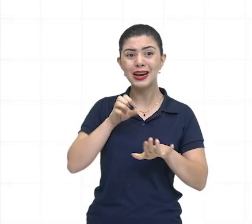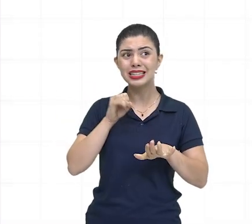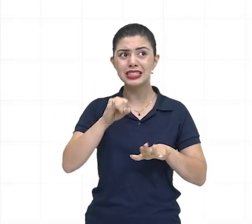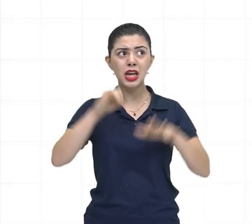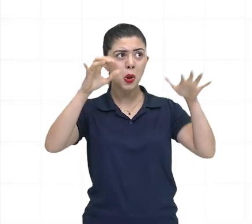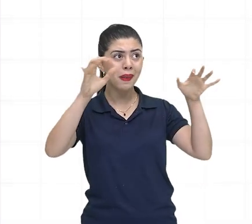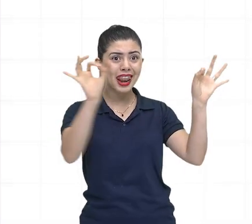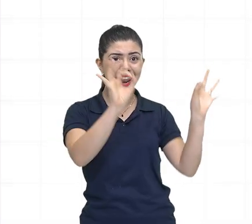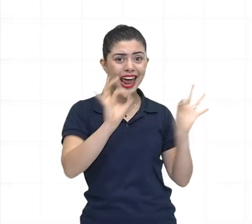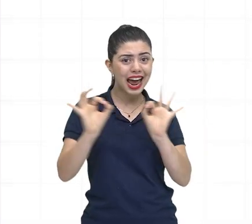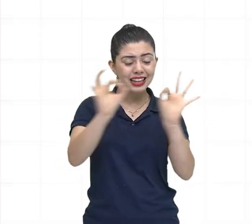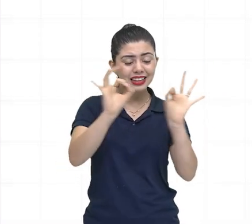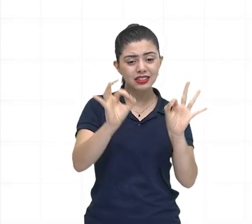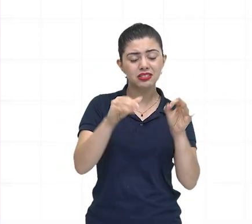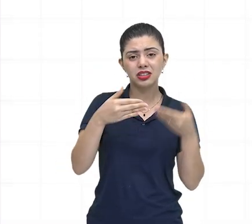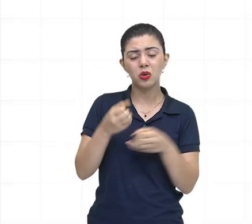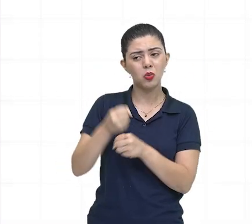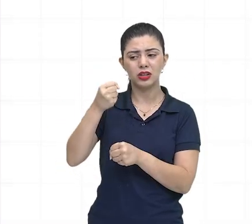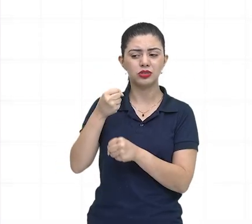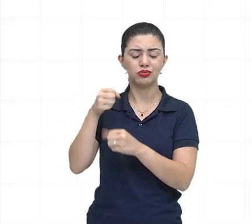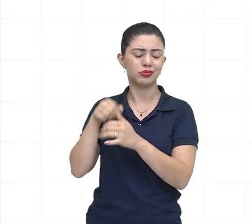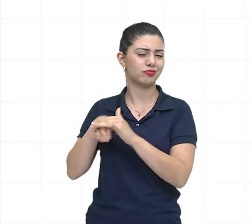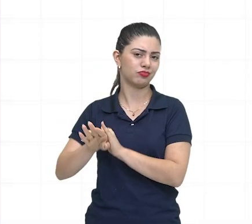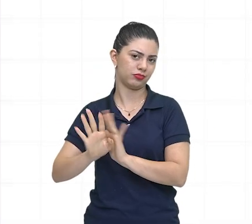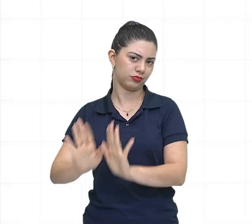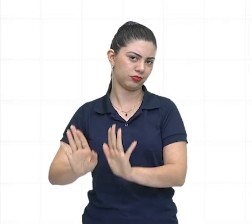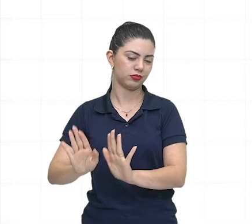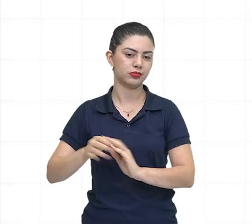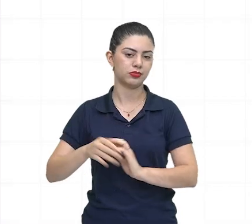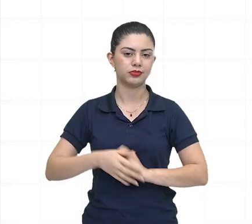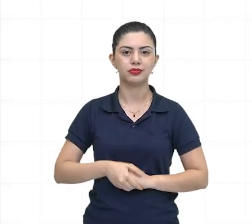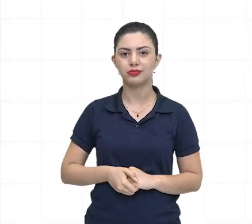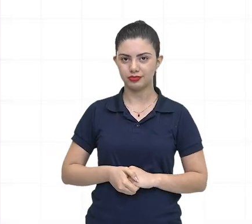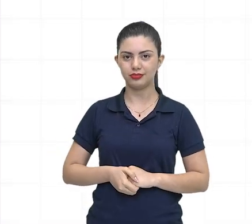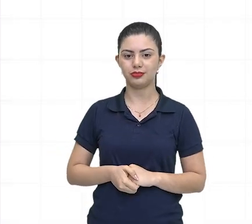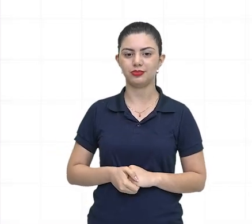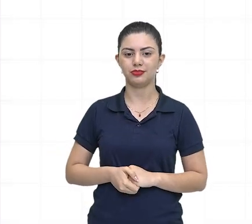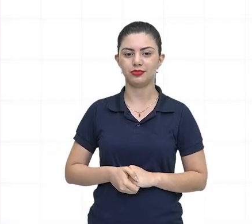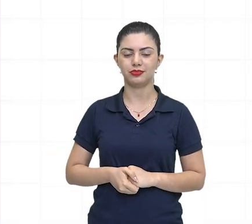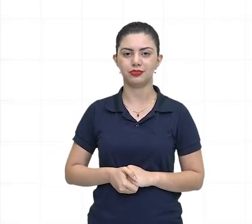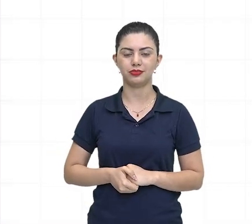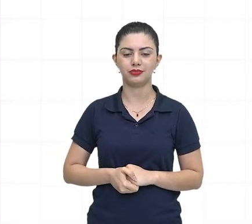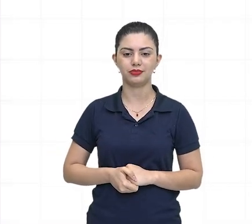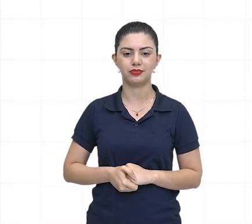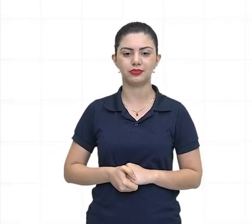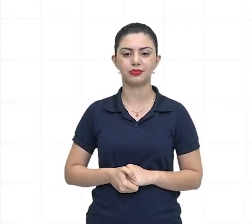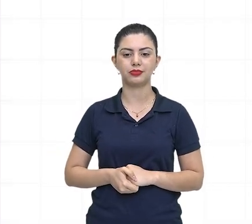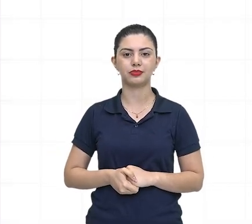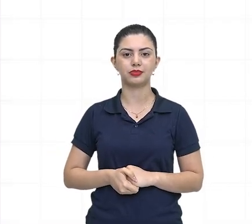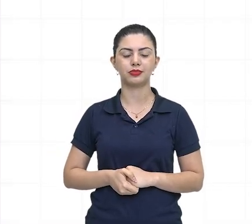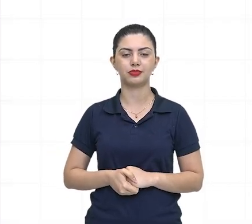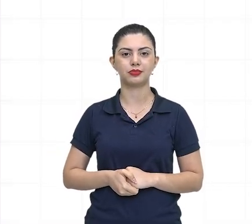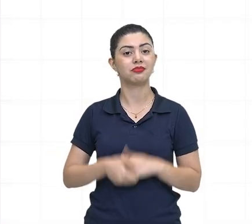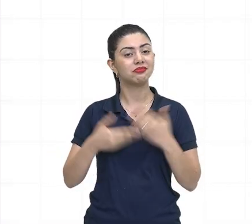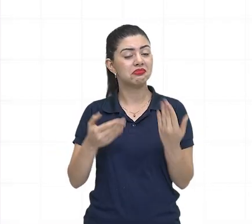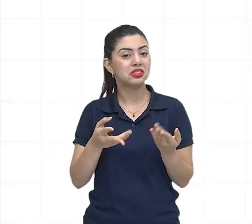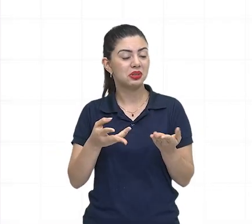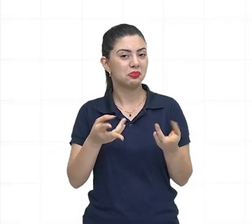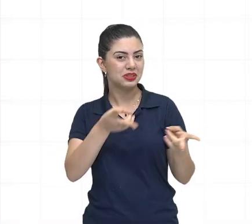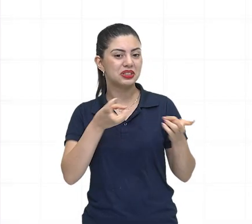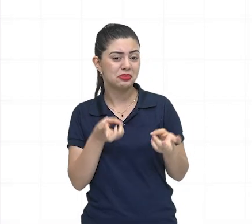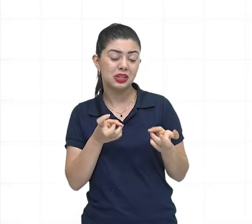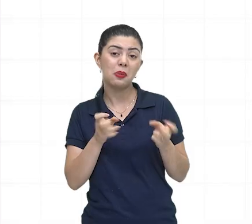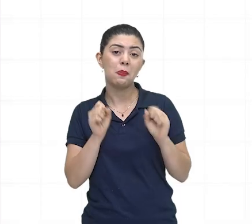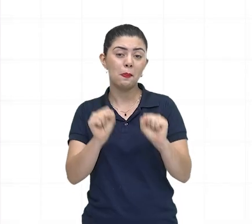não, então eu não vou levar o guarda-chuva. Então essa é a situação, né? Eu